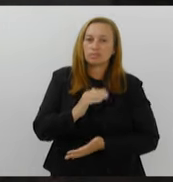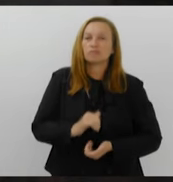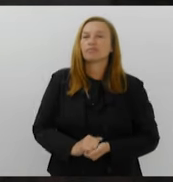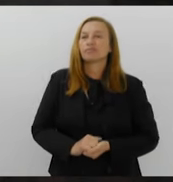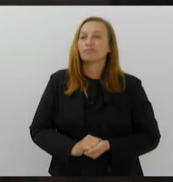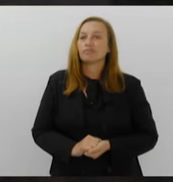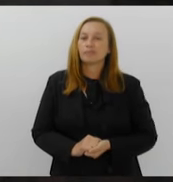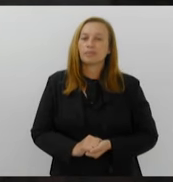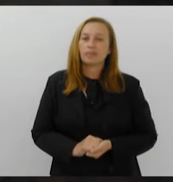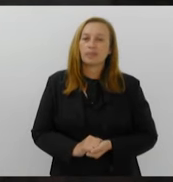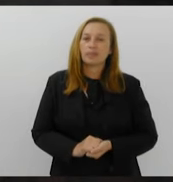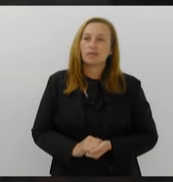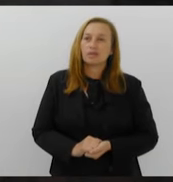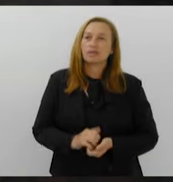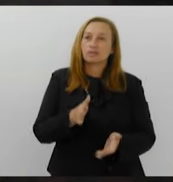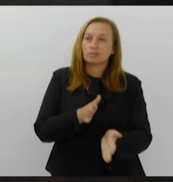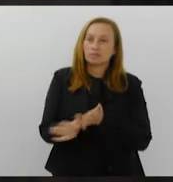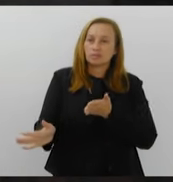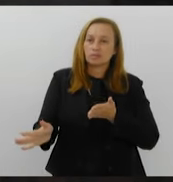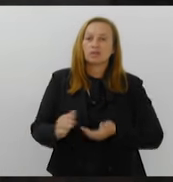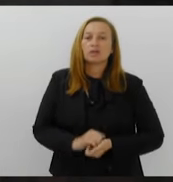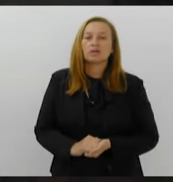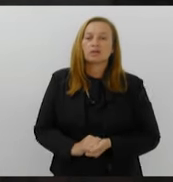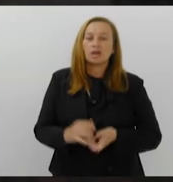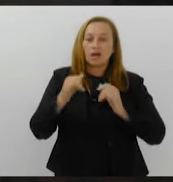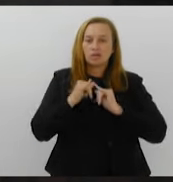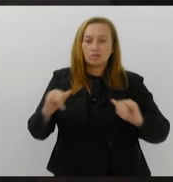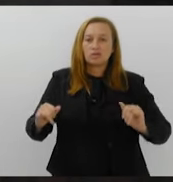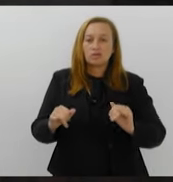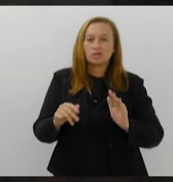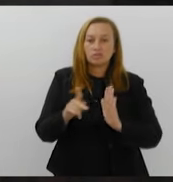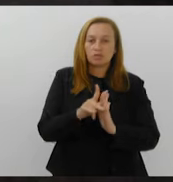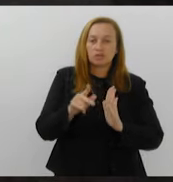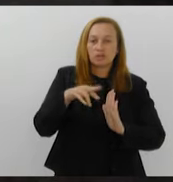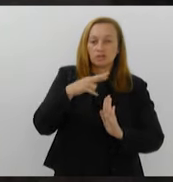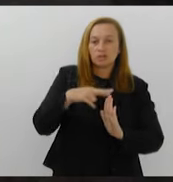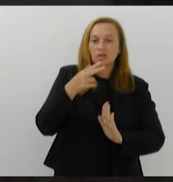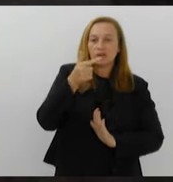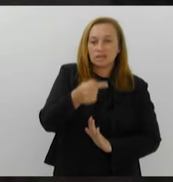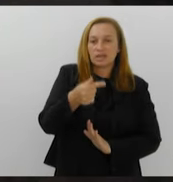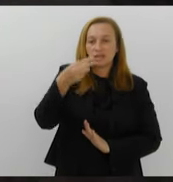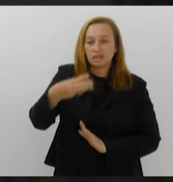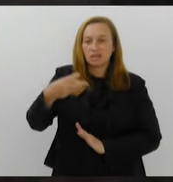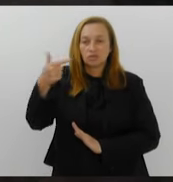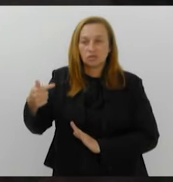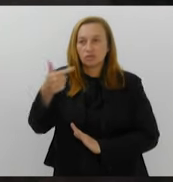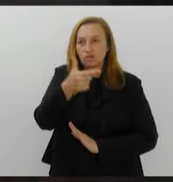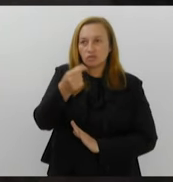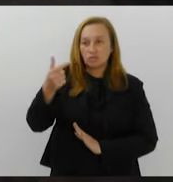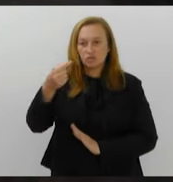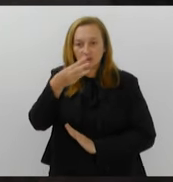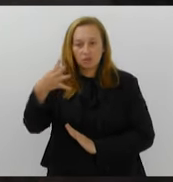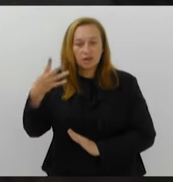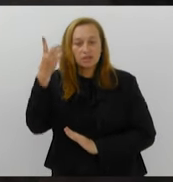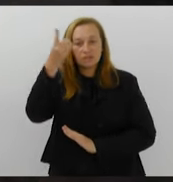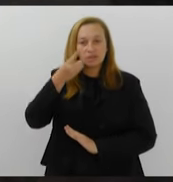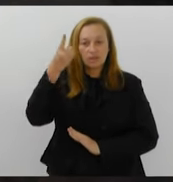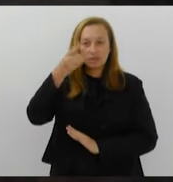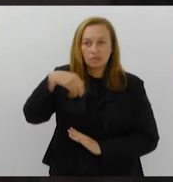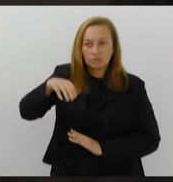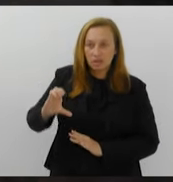estão, aprovado, vai à promulgação. Anuncio o projeto de resolução número 732, de autoria do deputado Carlos Mink,